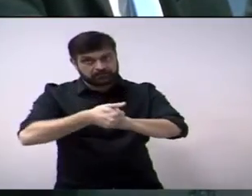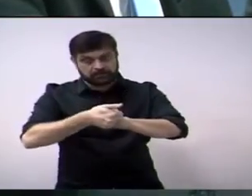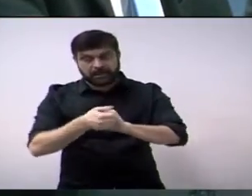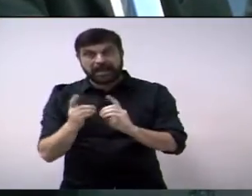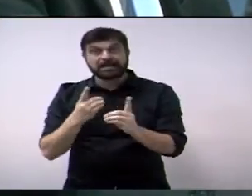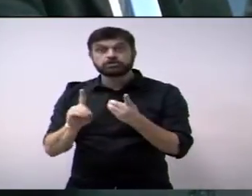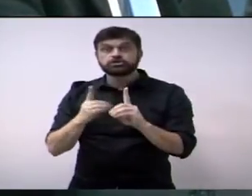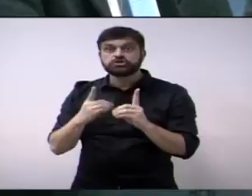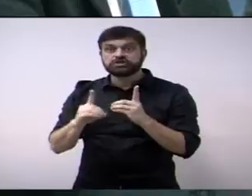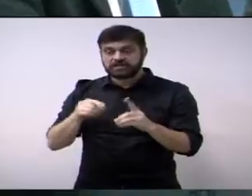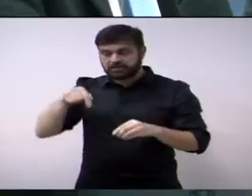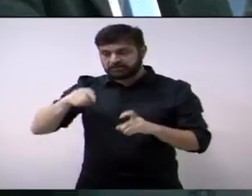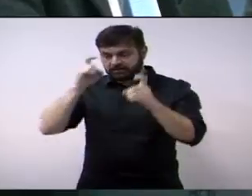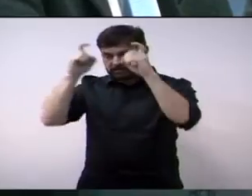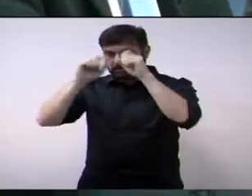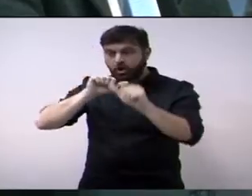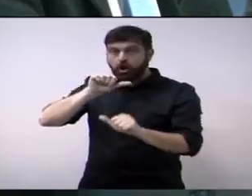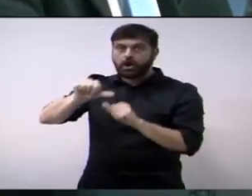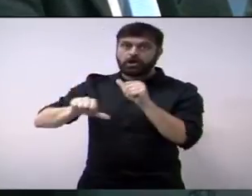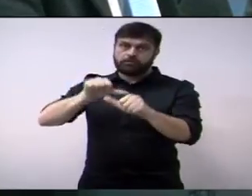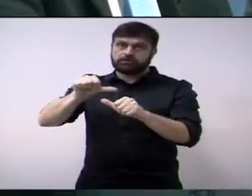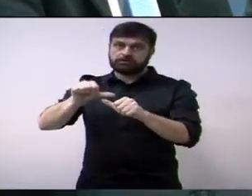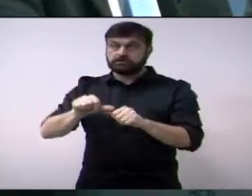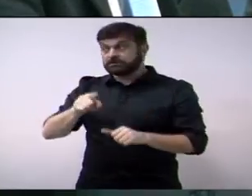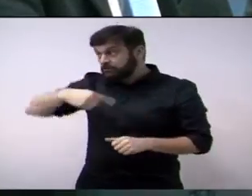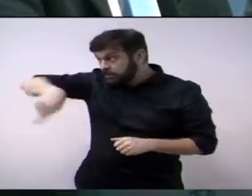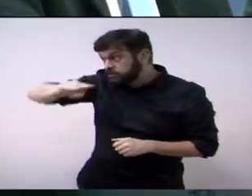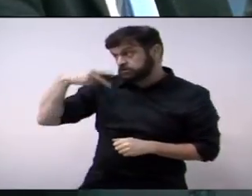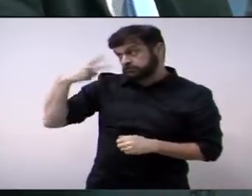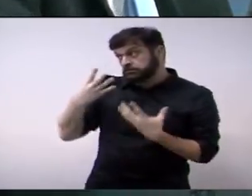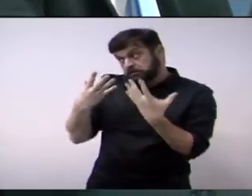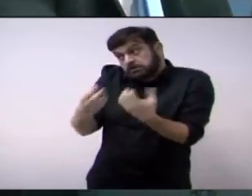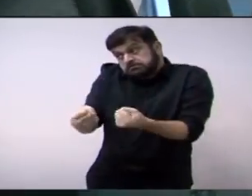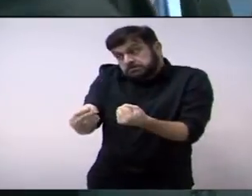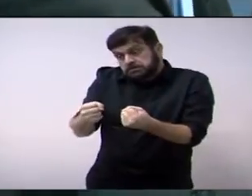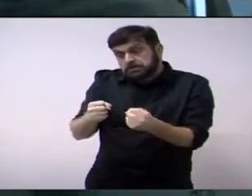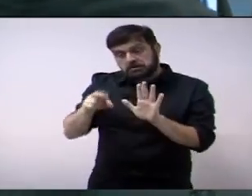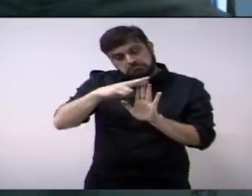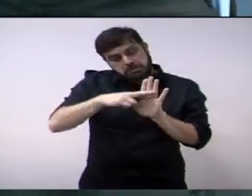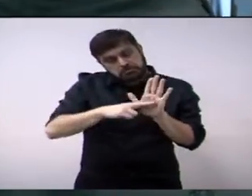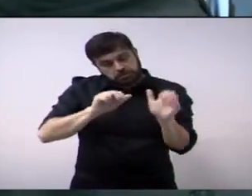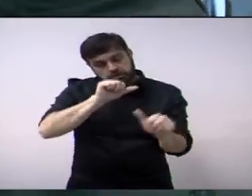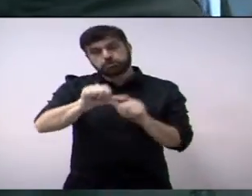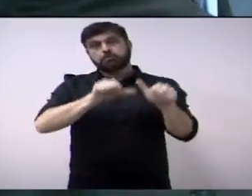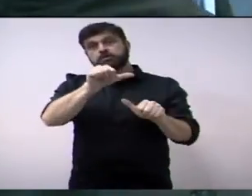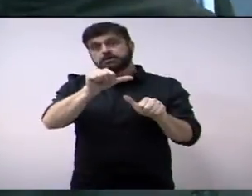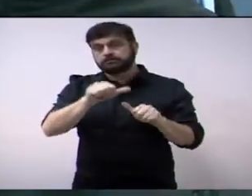dinâmica, então, das sessões, quem sabe, se aprovado para o plenário. Obrigado.